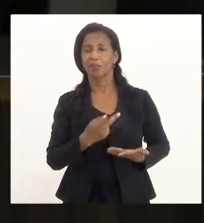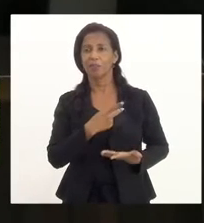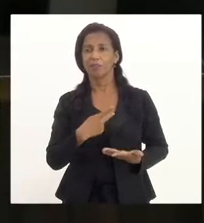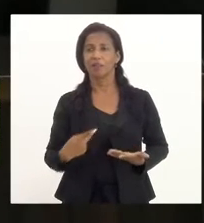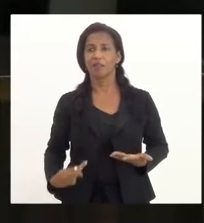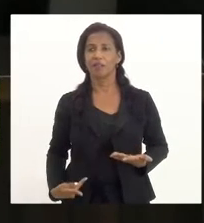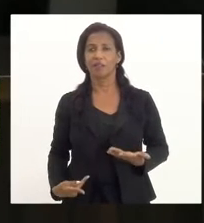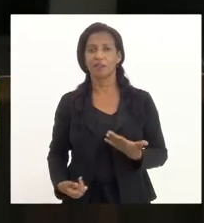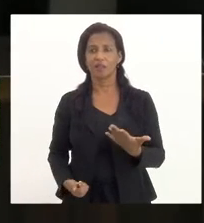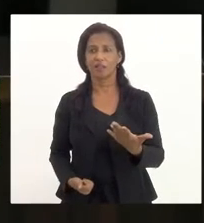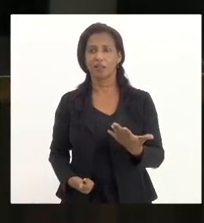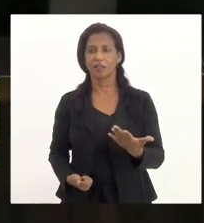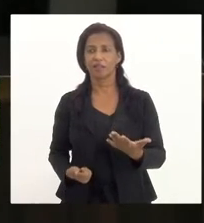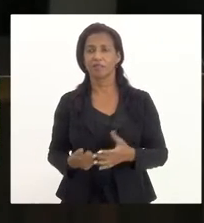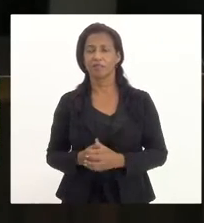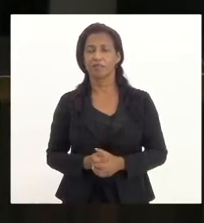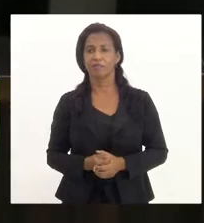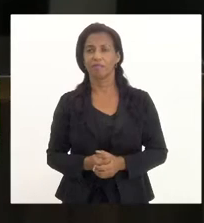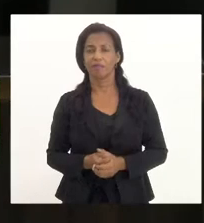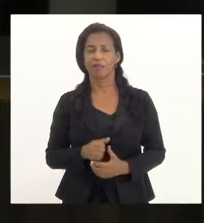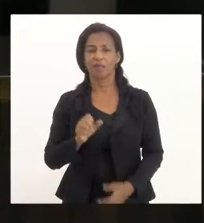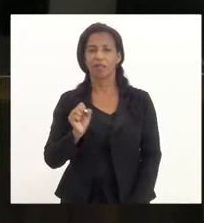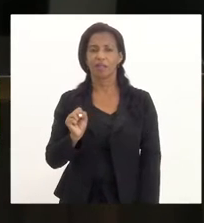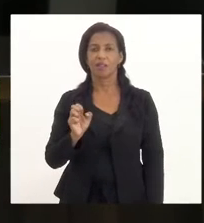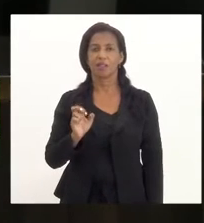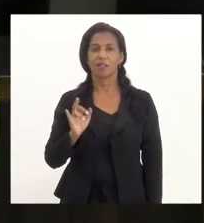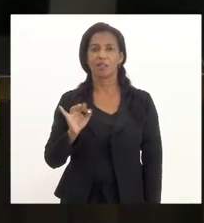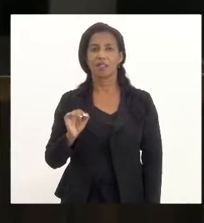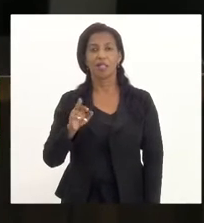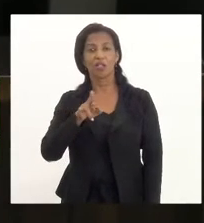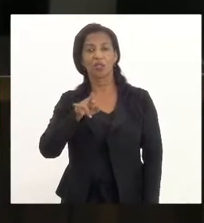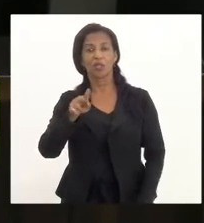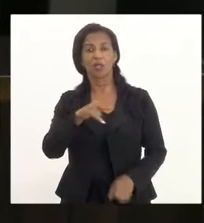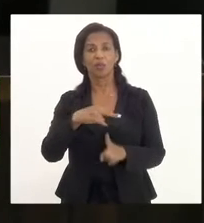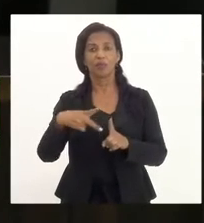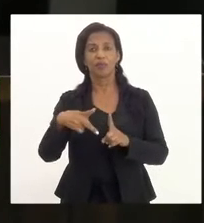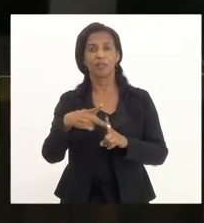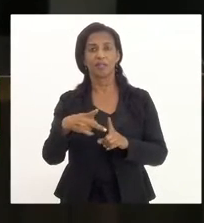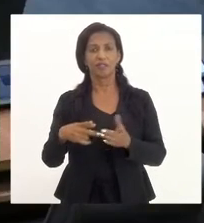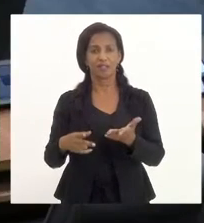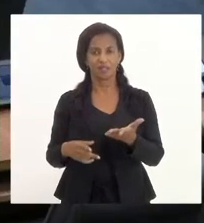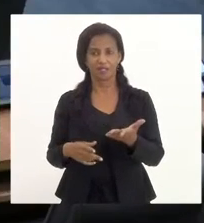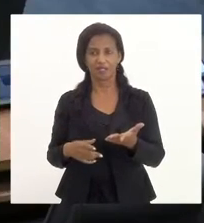presidente se acha Aureliano do Rio Previdência